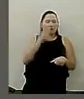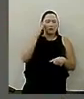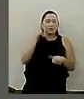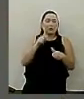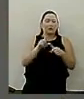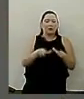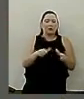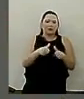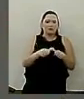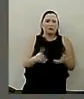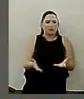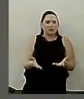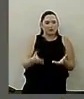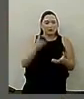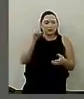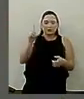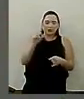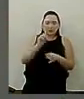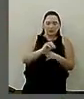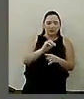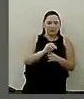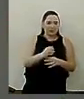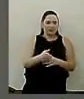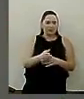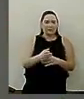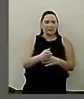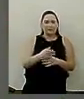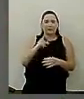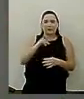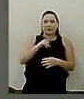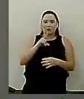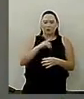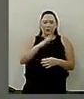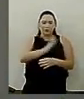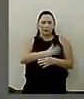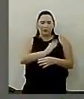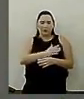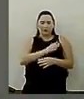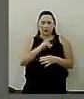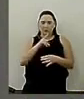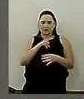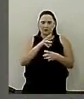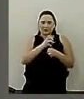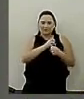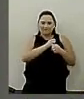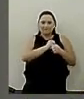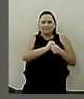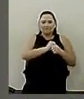E você fica lá na sua casa parecendo liquidificador, né? Com o coração picadinho.